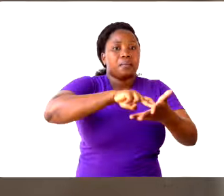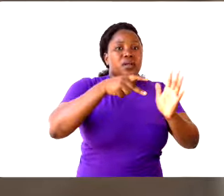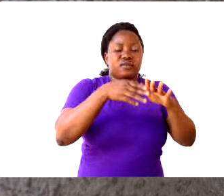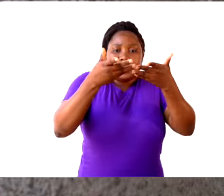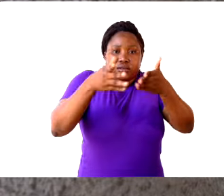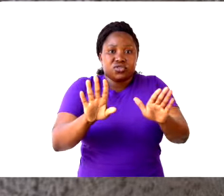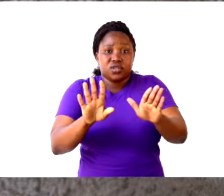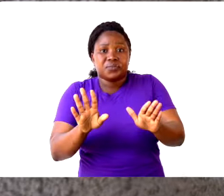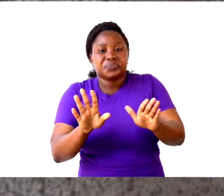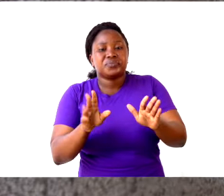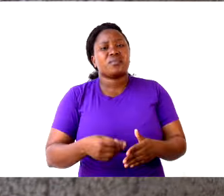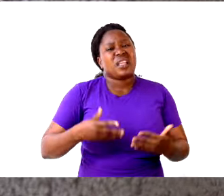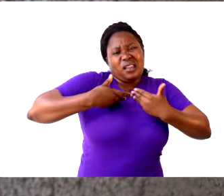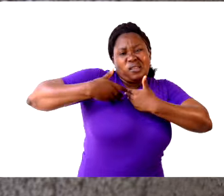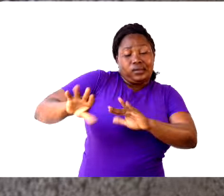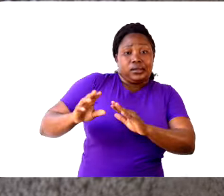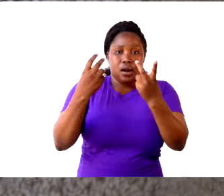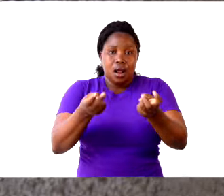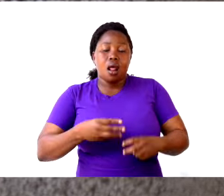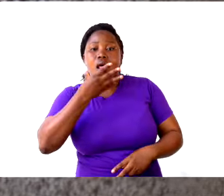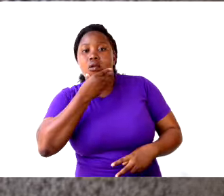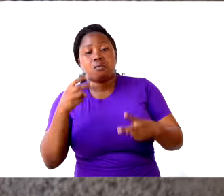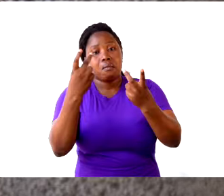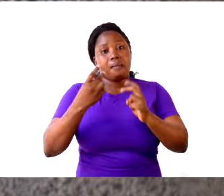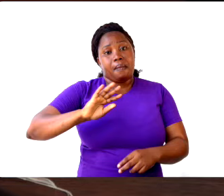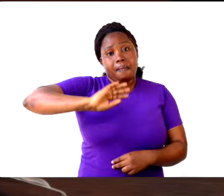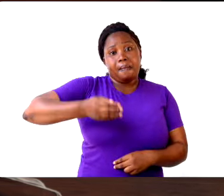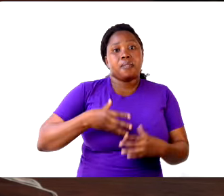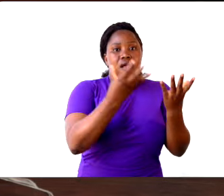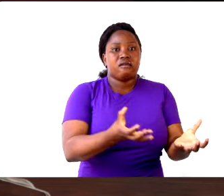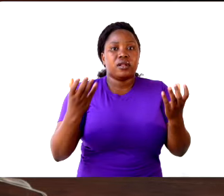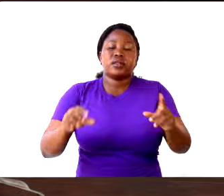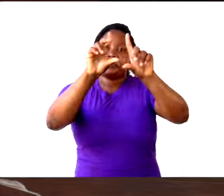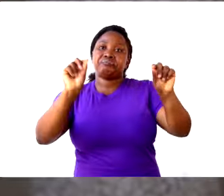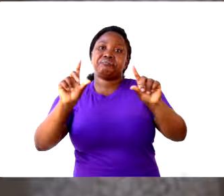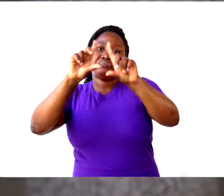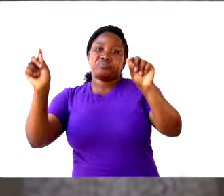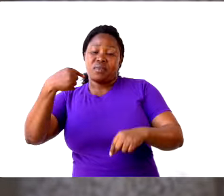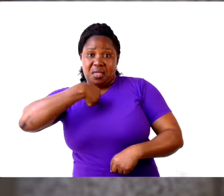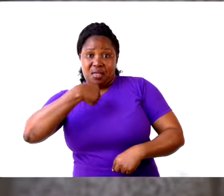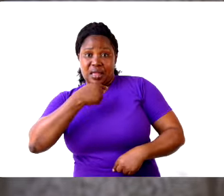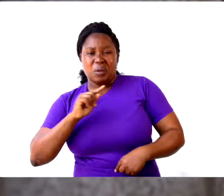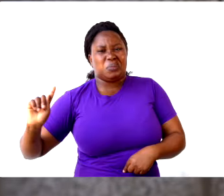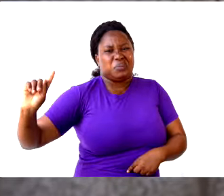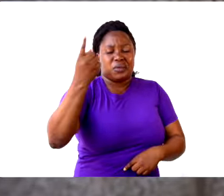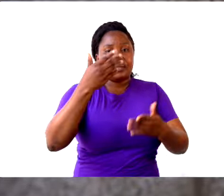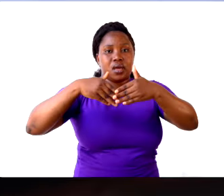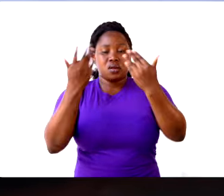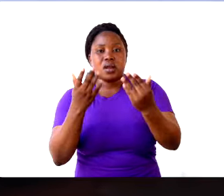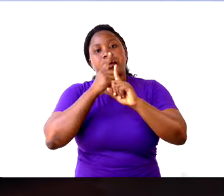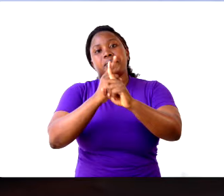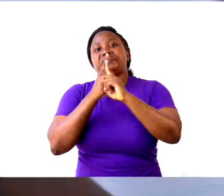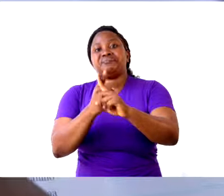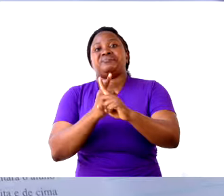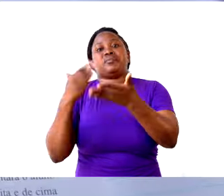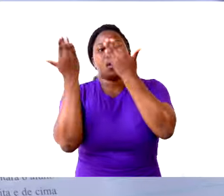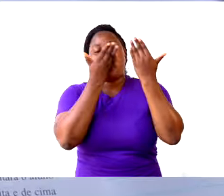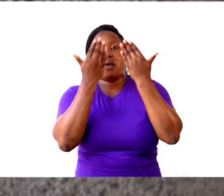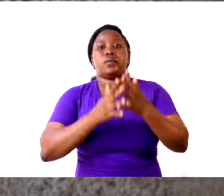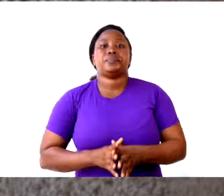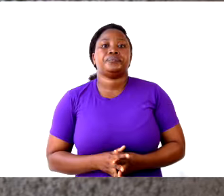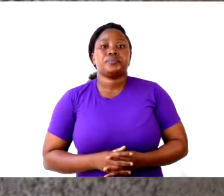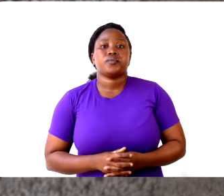escola. Já fiz os planos de aulas. Não quero que algum aluno ou aluna perca as lições. Por isso, me farei